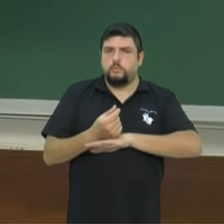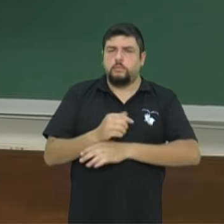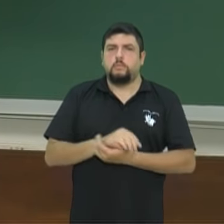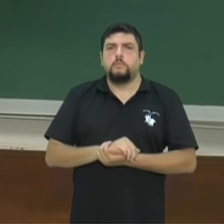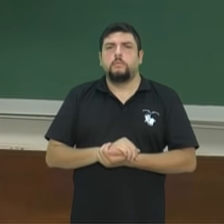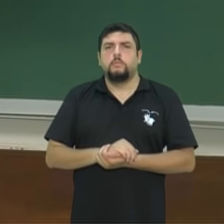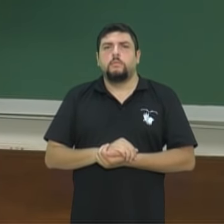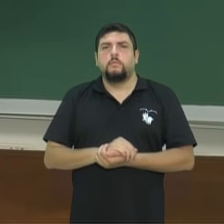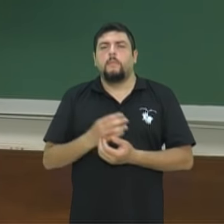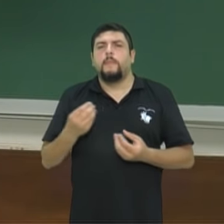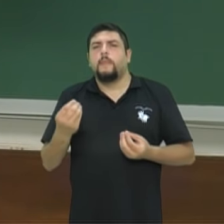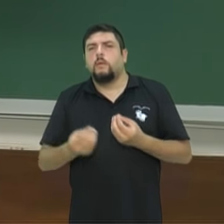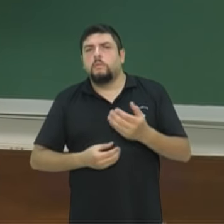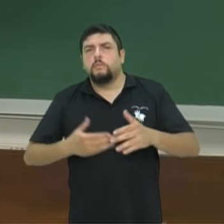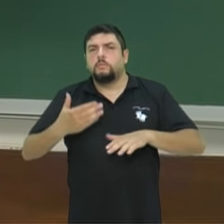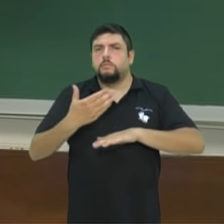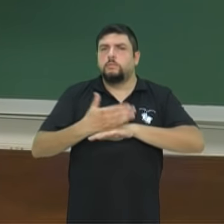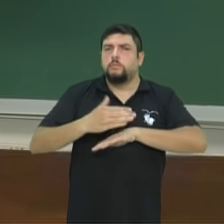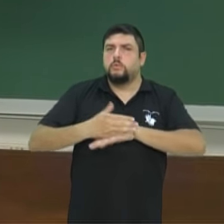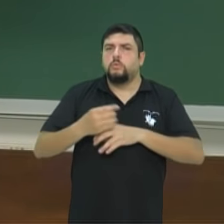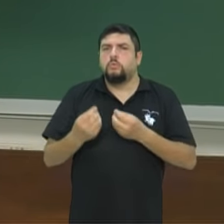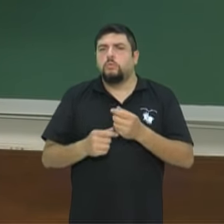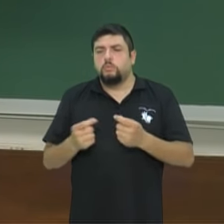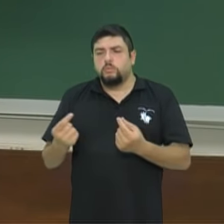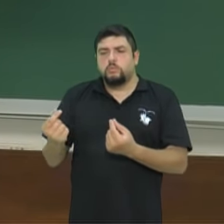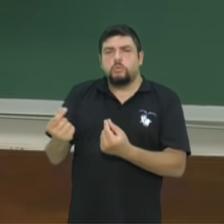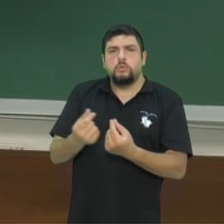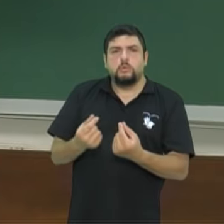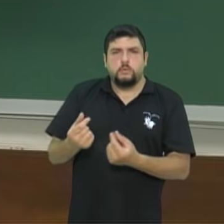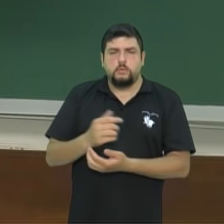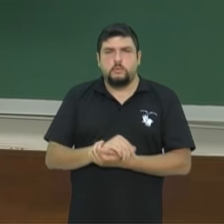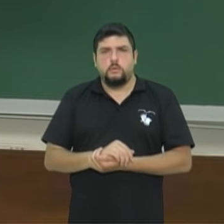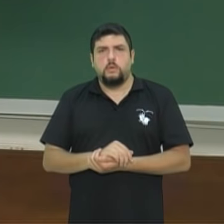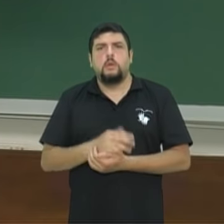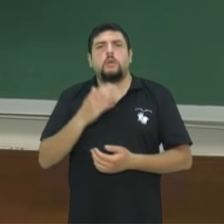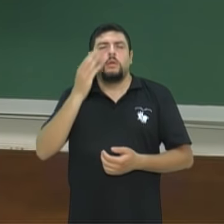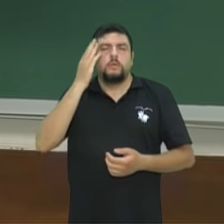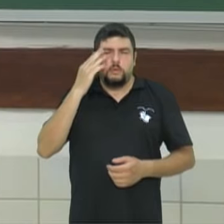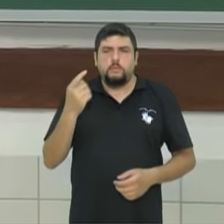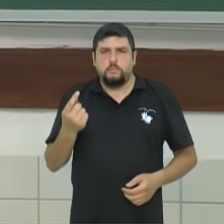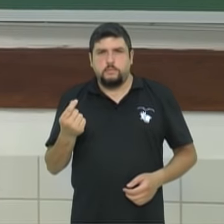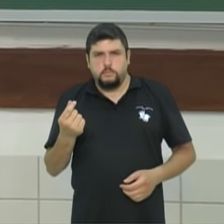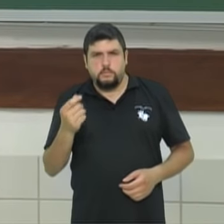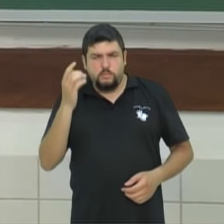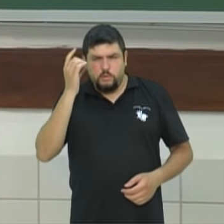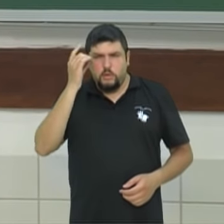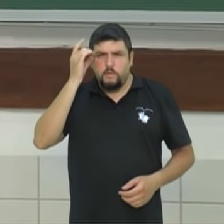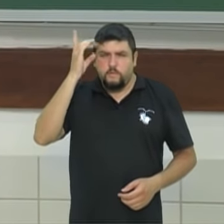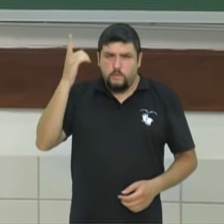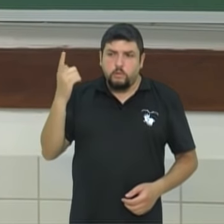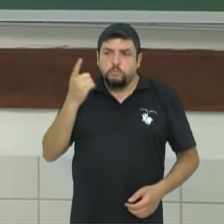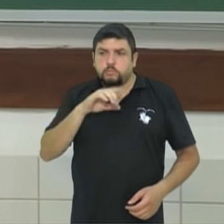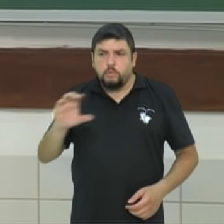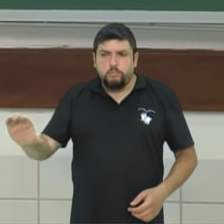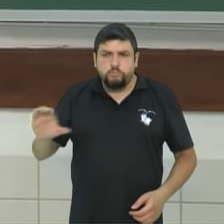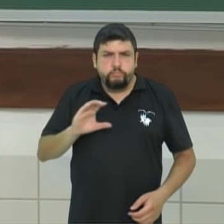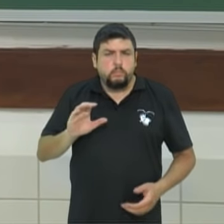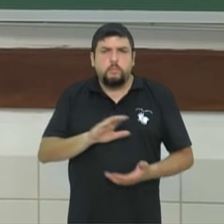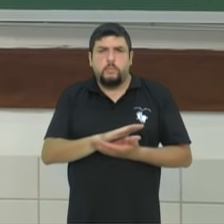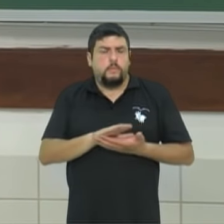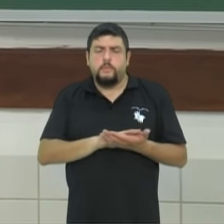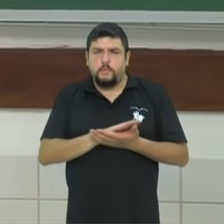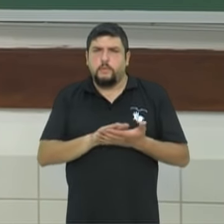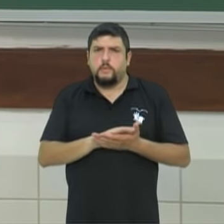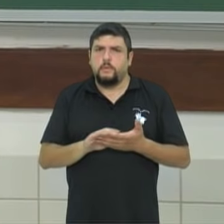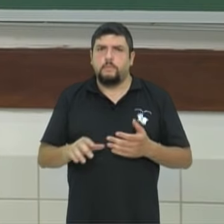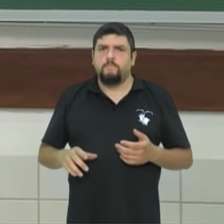educa financeiramente para lidar com o dinheiro, né? A gente sabe que o dinheiro não é fácil de ganhar, né? E está cada vez mais difícil,